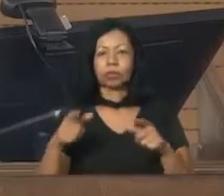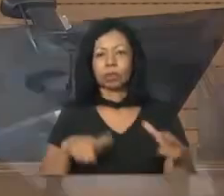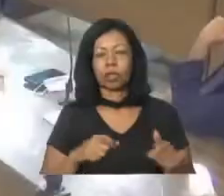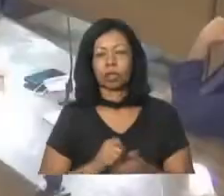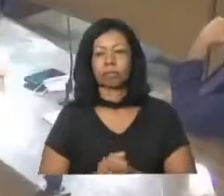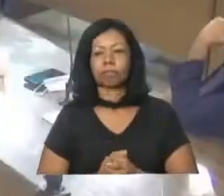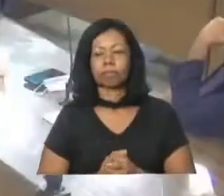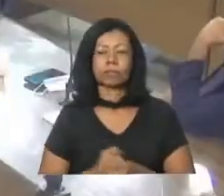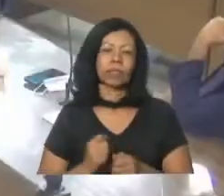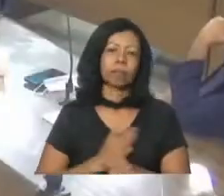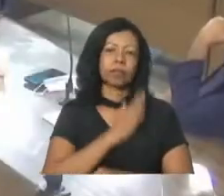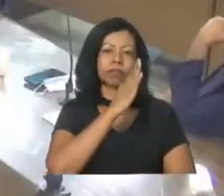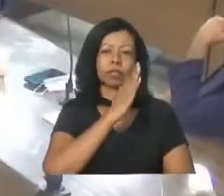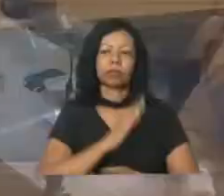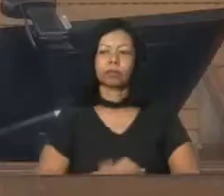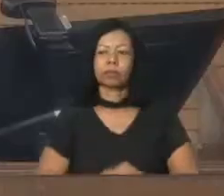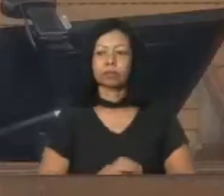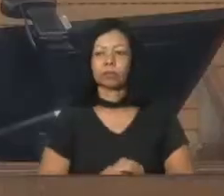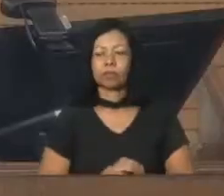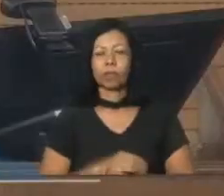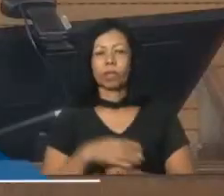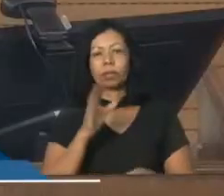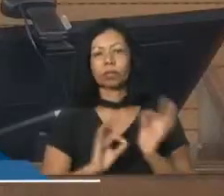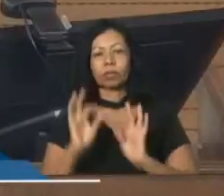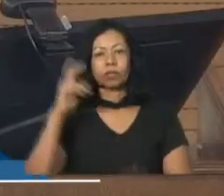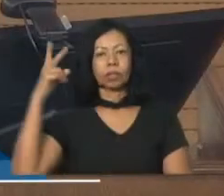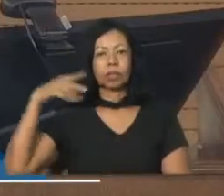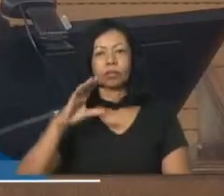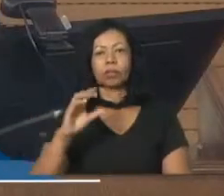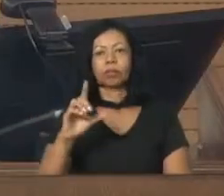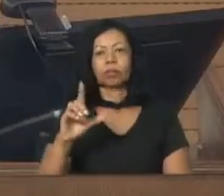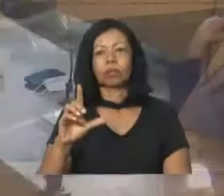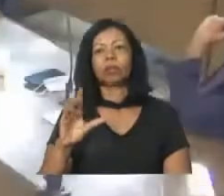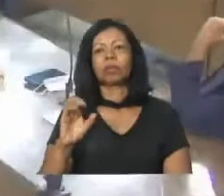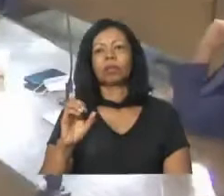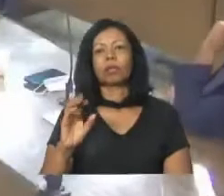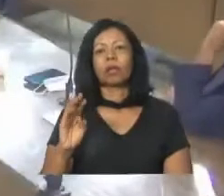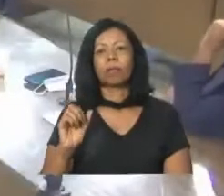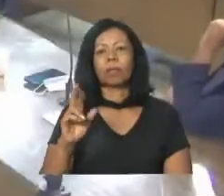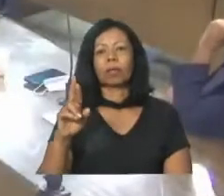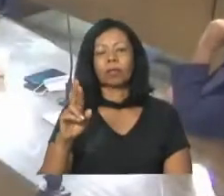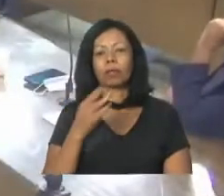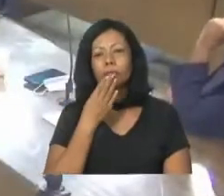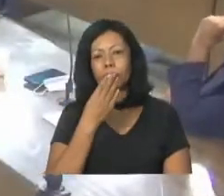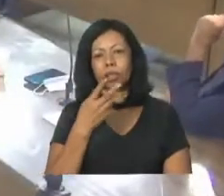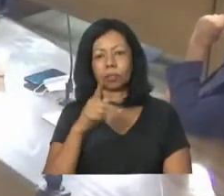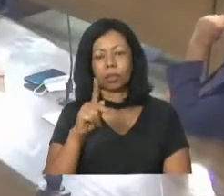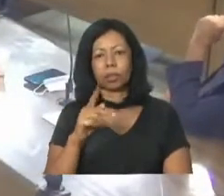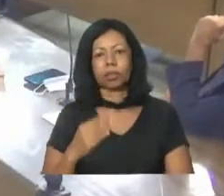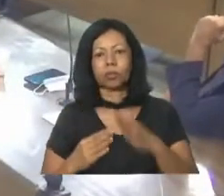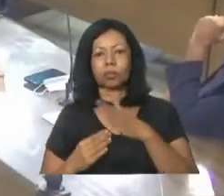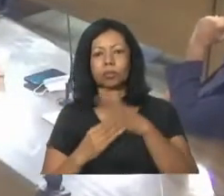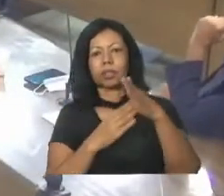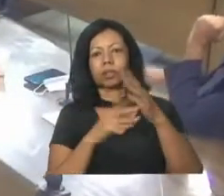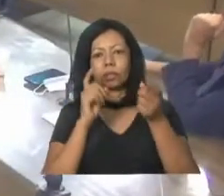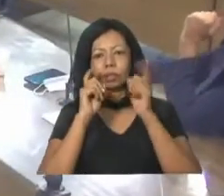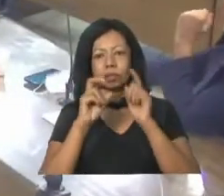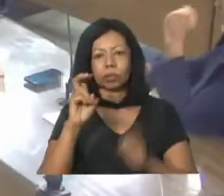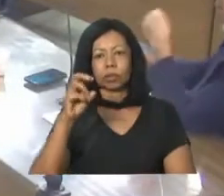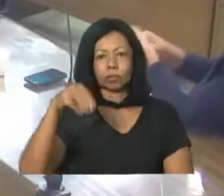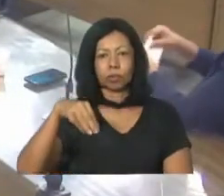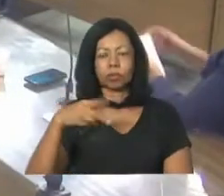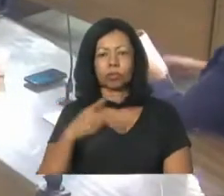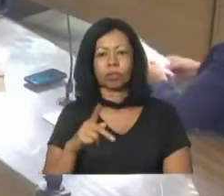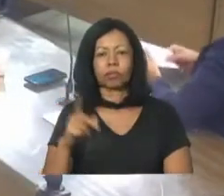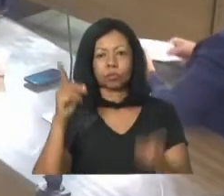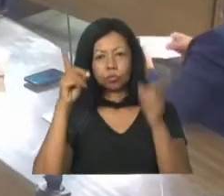como se encontram. Aprovado. Questão de ordem, senhor presidente. Questão de ordem, vereador Kleber. Gostaria que sugerisse ao plenário a suspensão da sessão por 5 minutos para